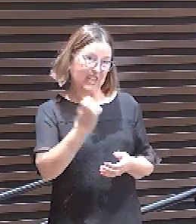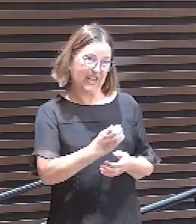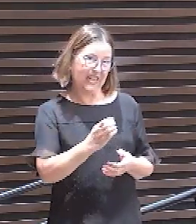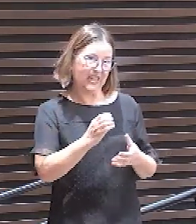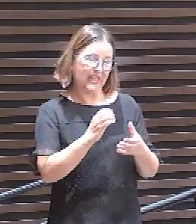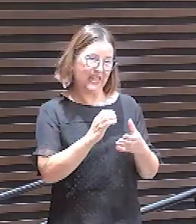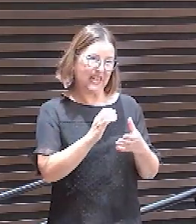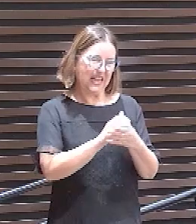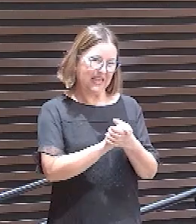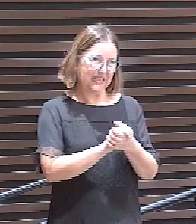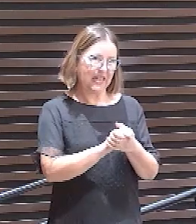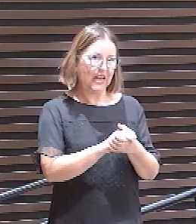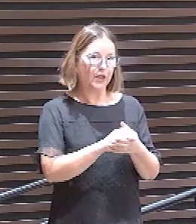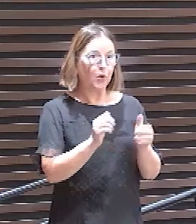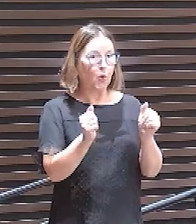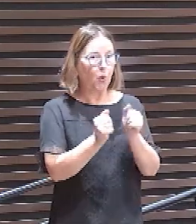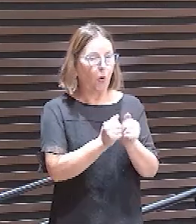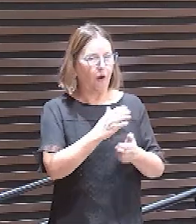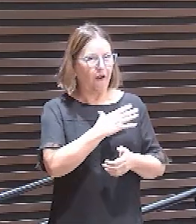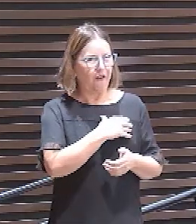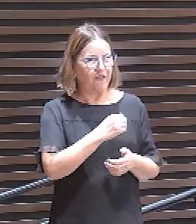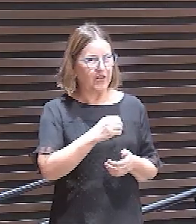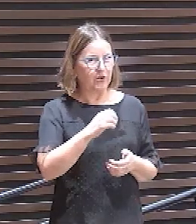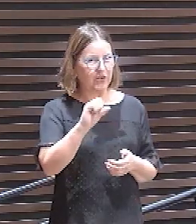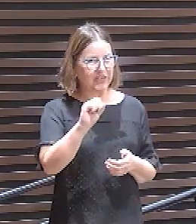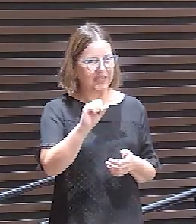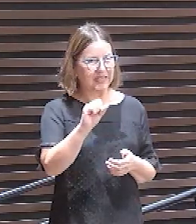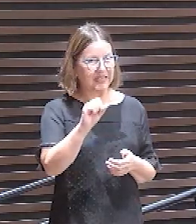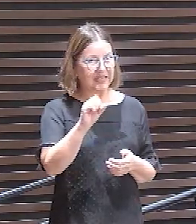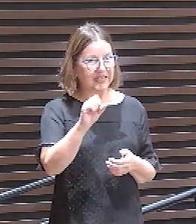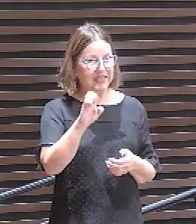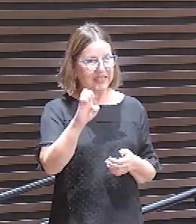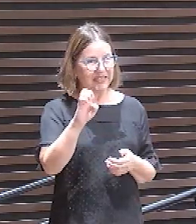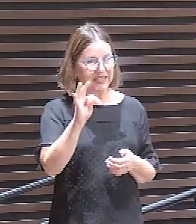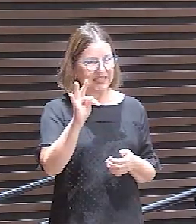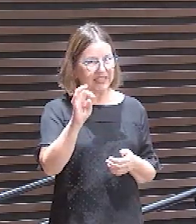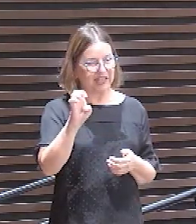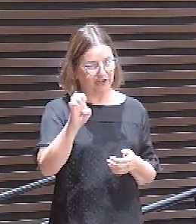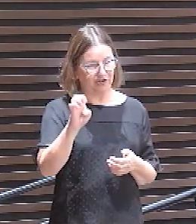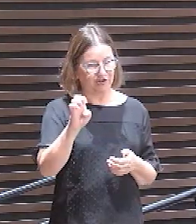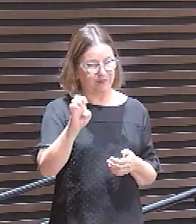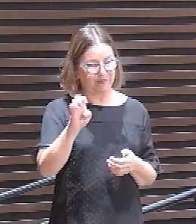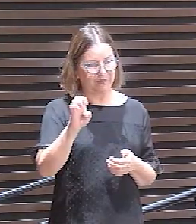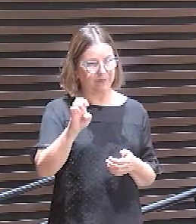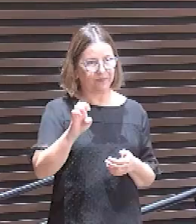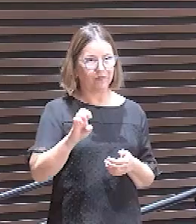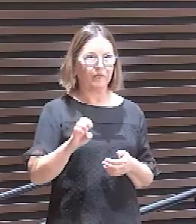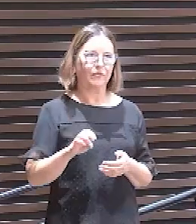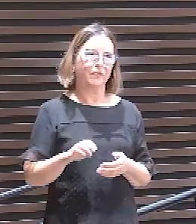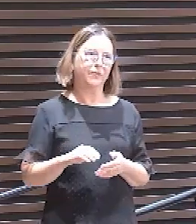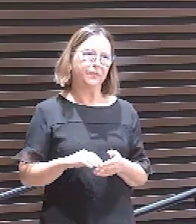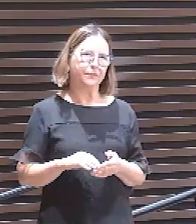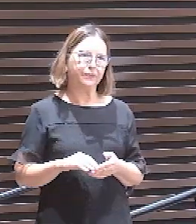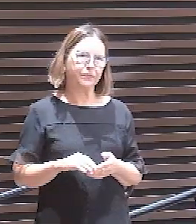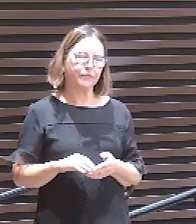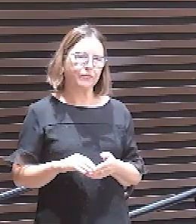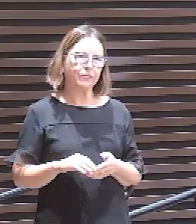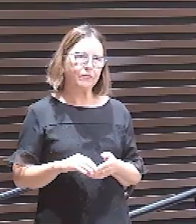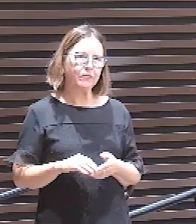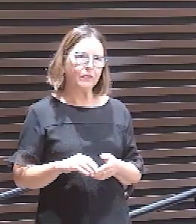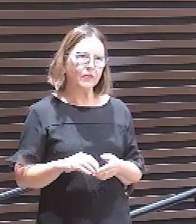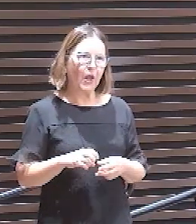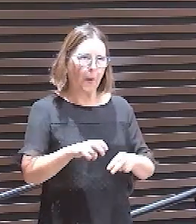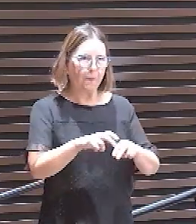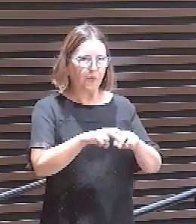seja a introdução de um princípio maligno que